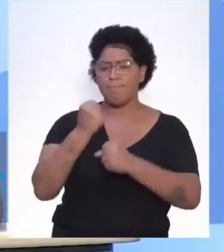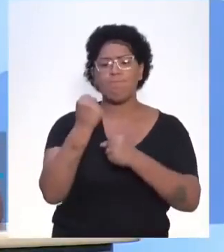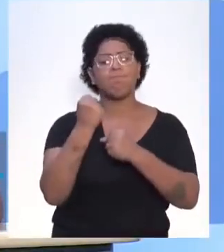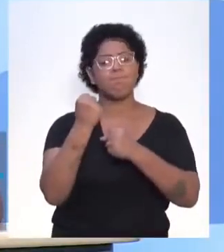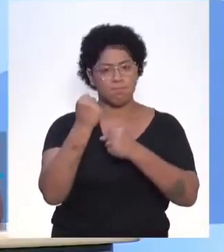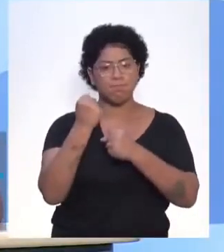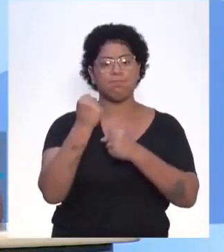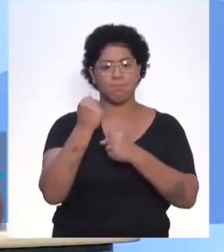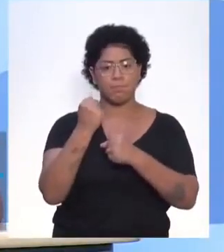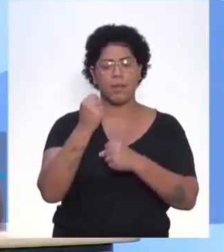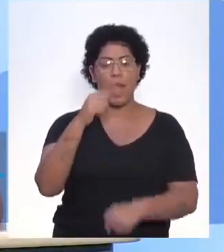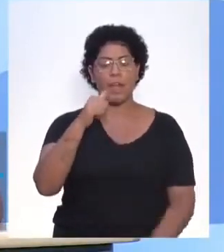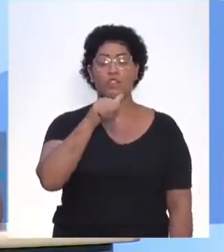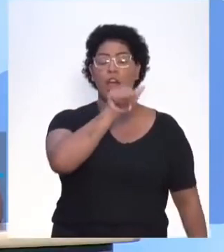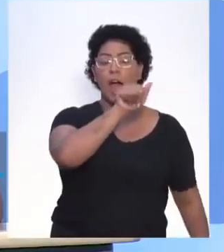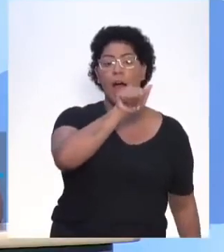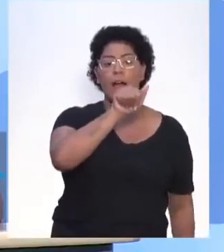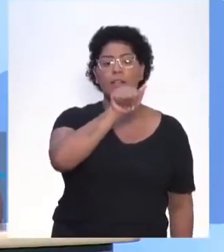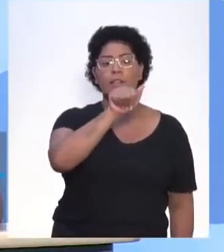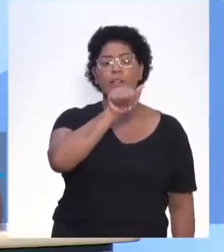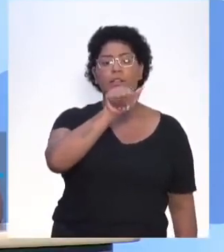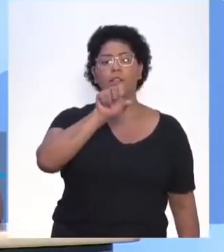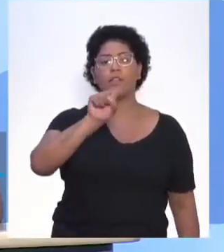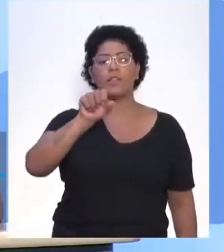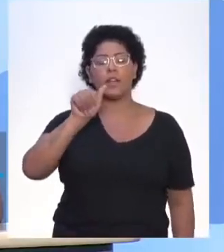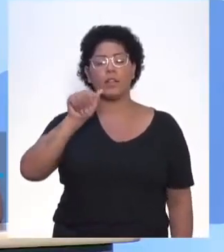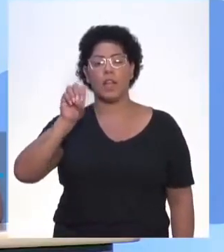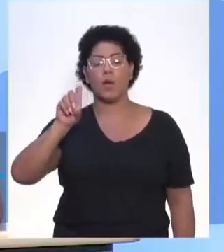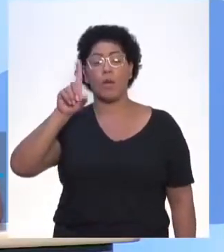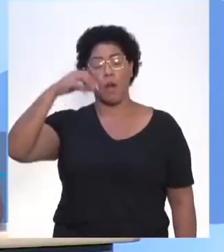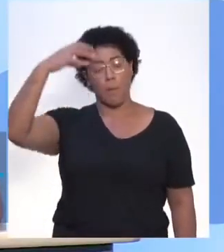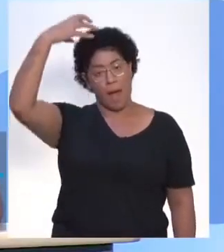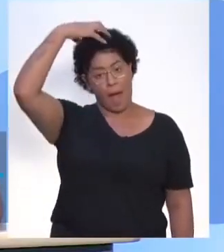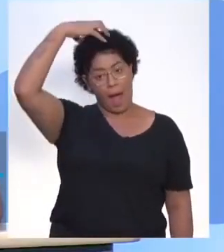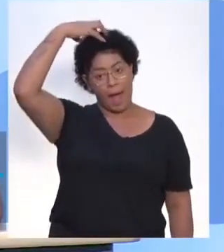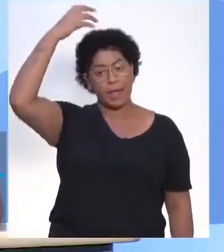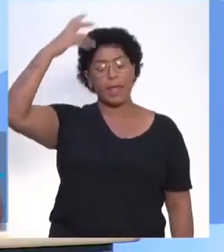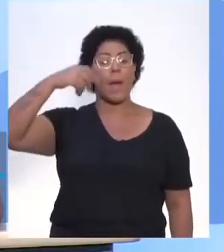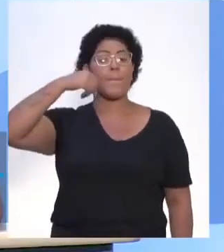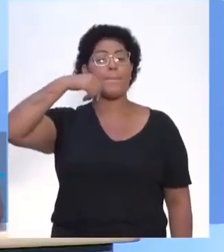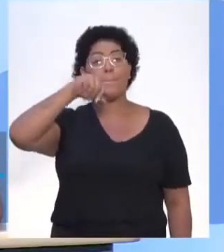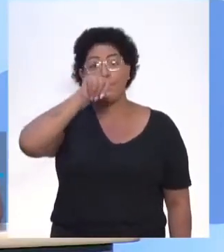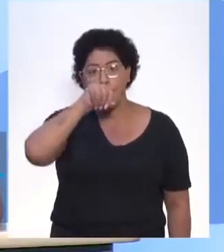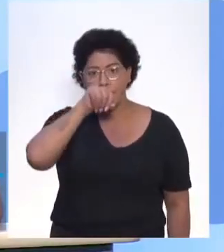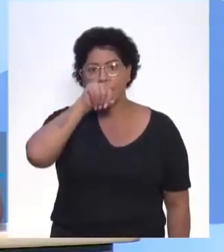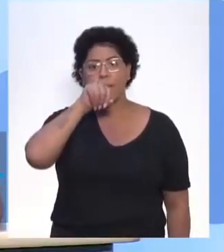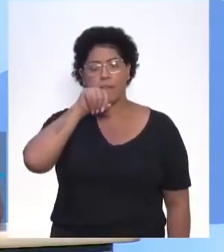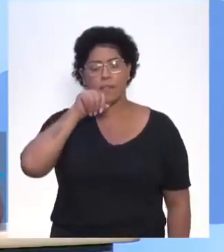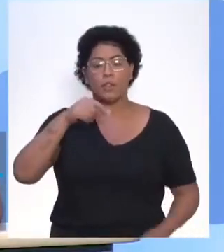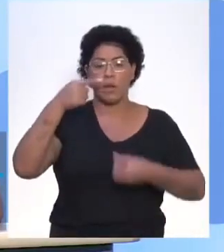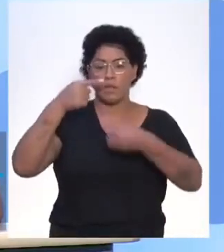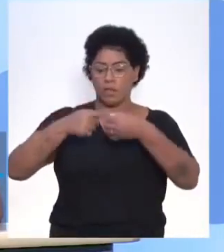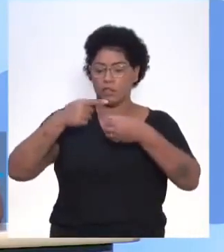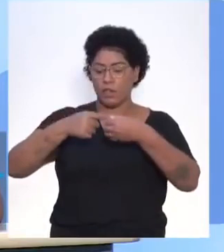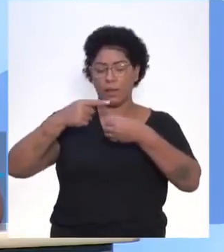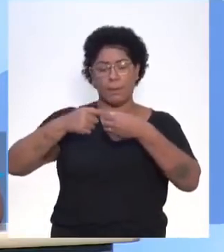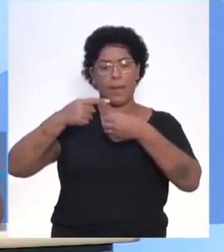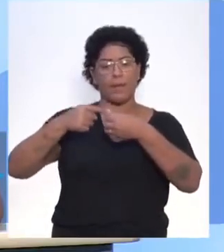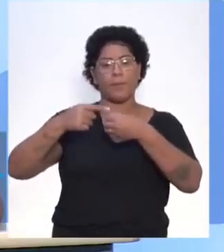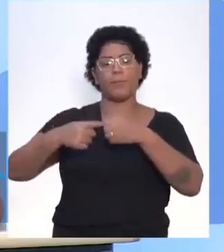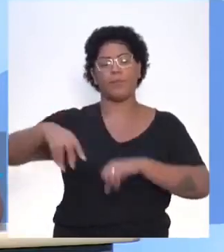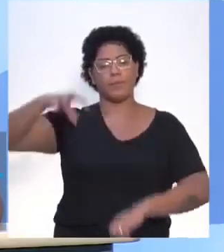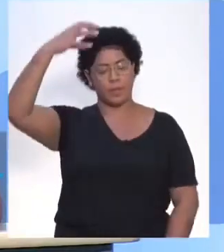fala é de Assanteua, que era uma rainha-mãe de uma região do Império Ashanti. Vamos dar uma olhadinha